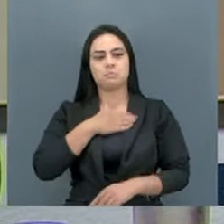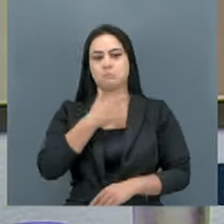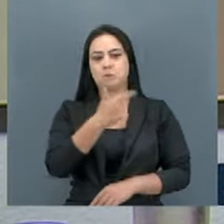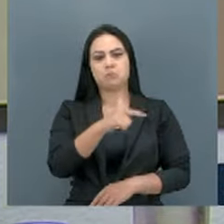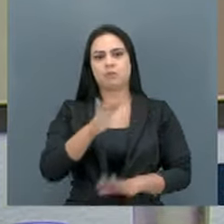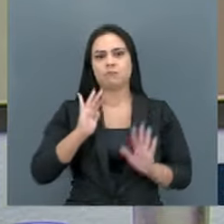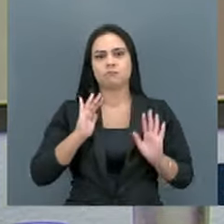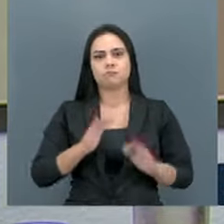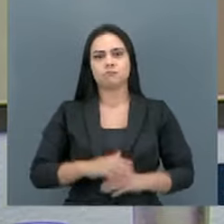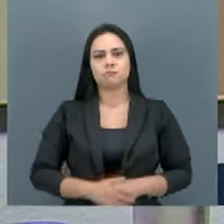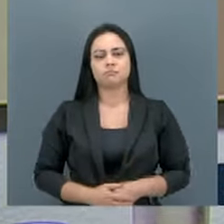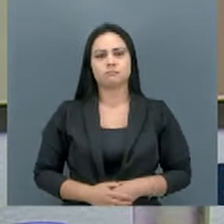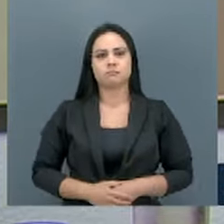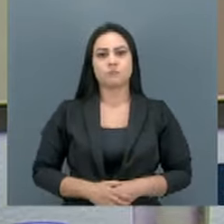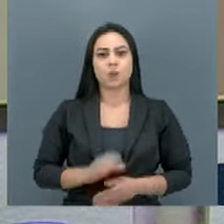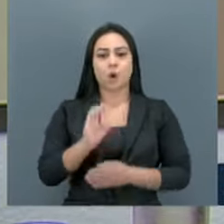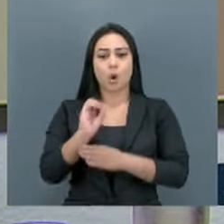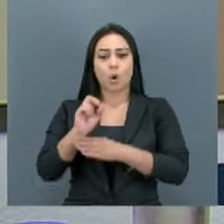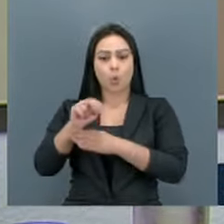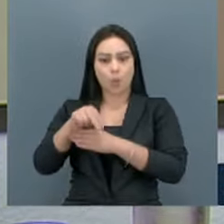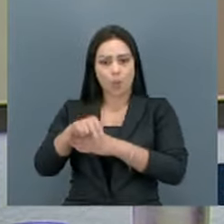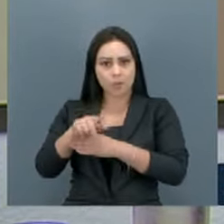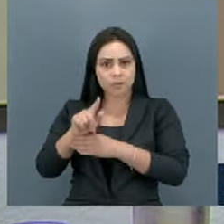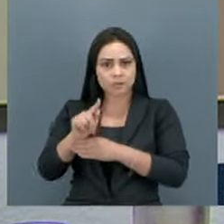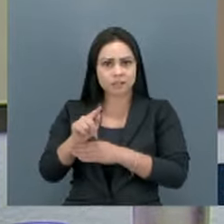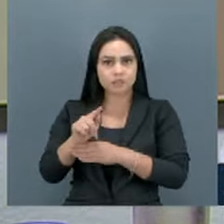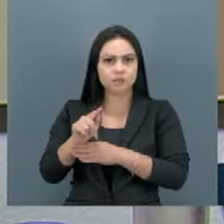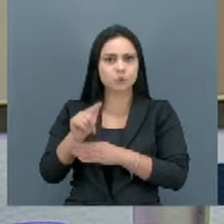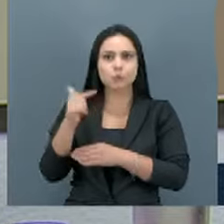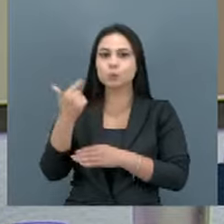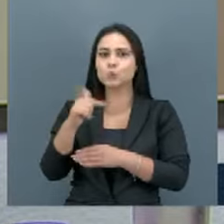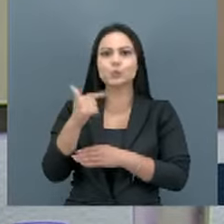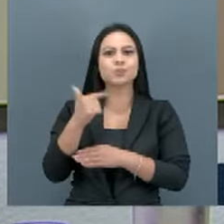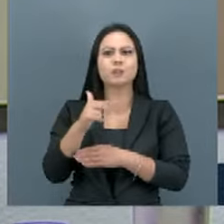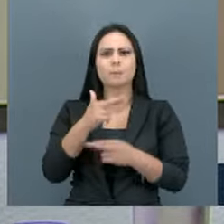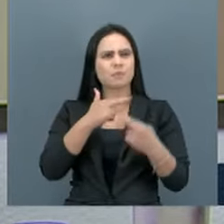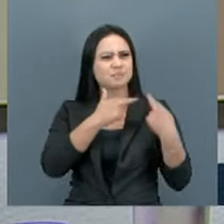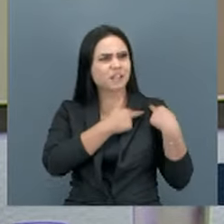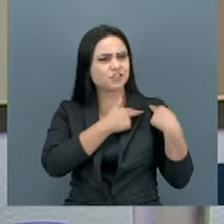Será que para a ONG não existe a responsabilidade fiscal?